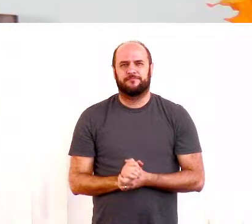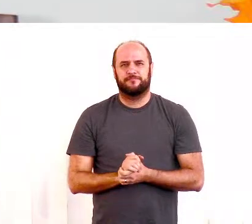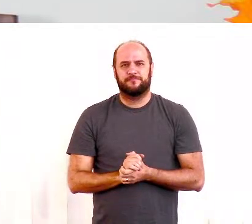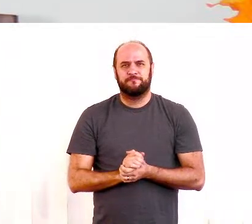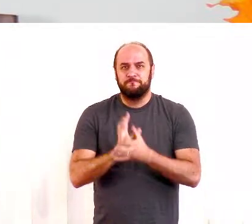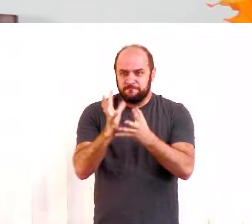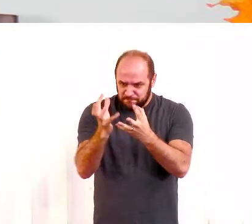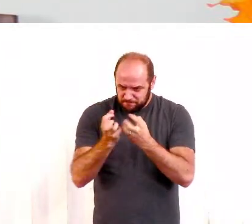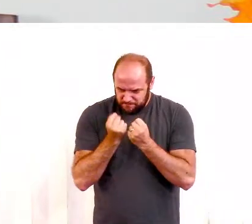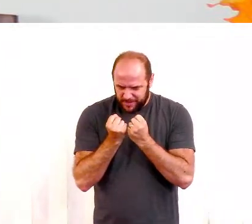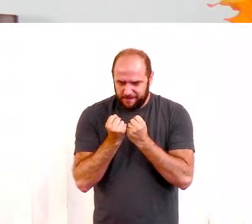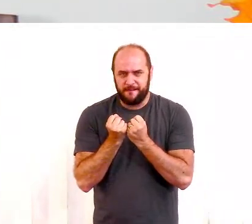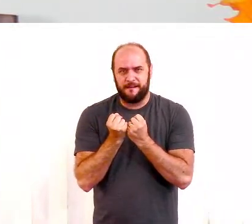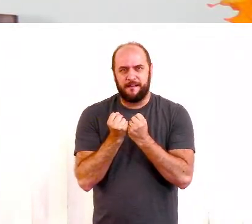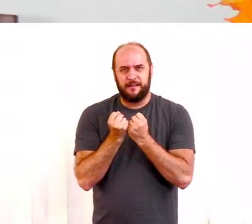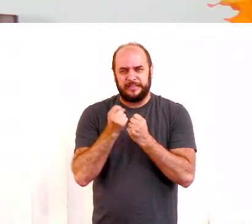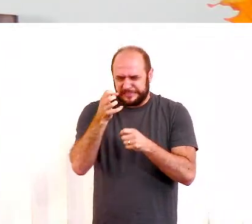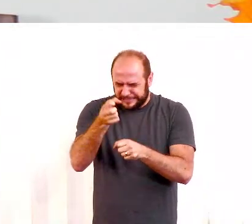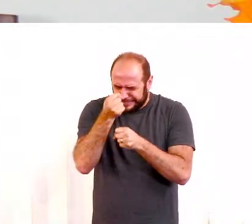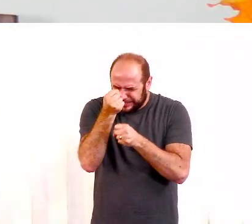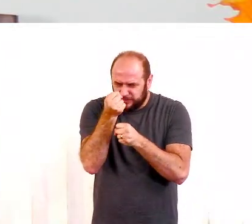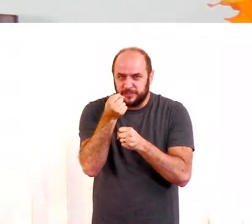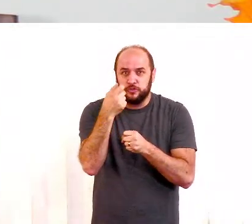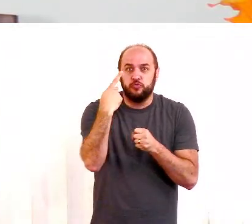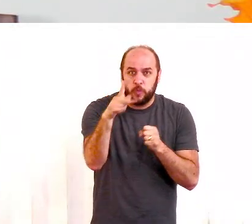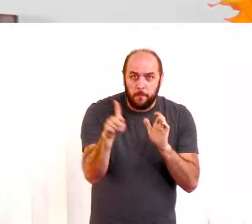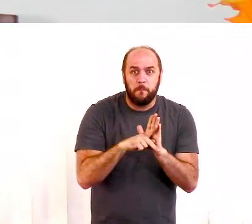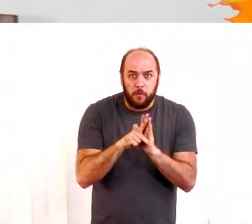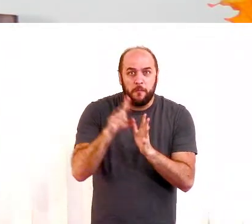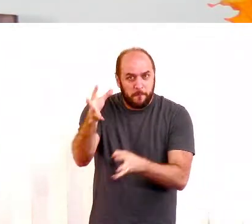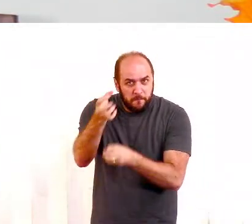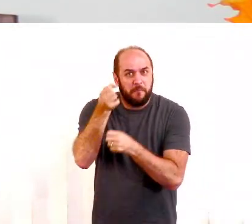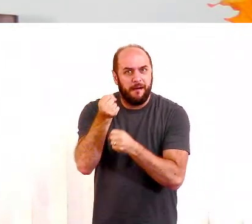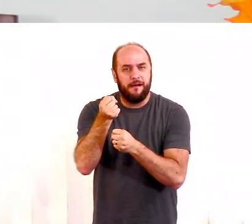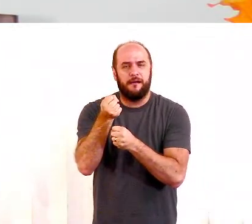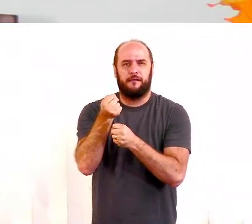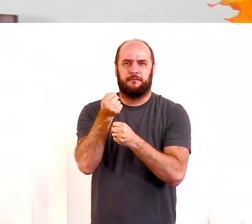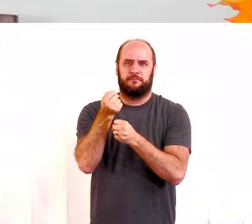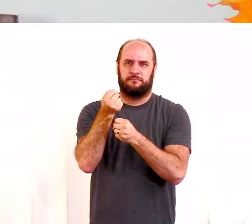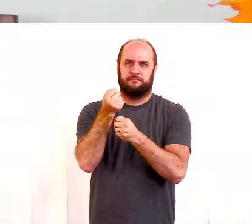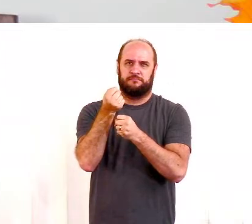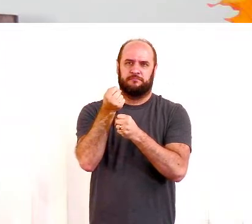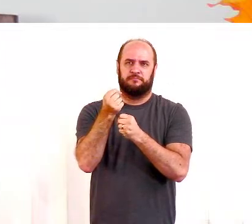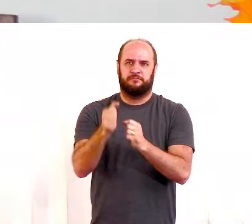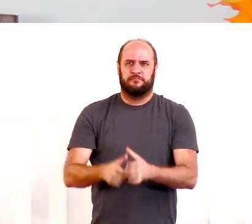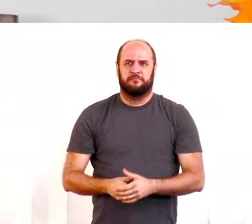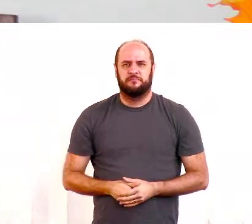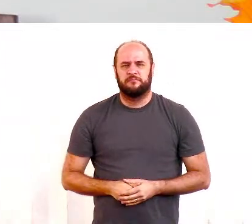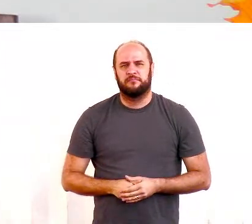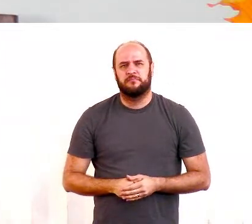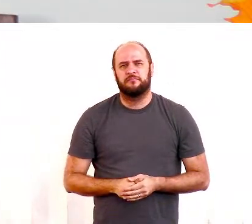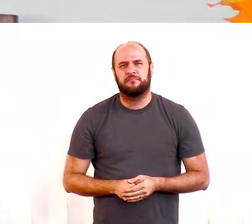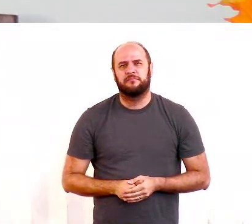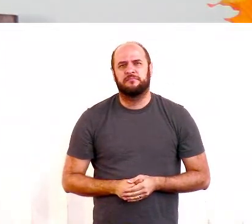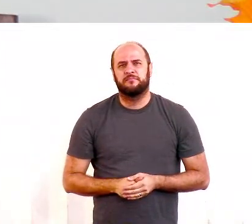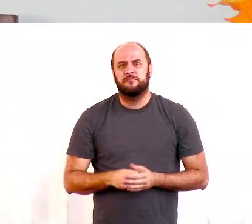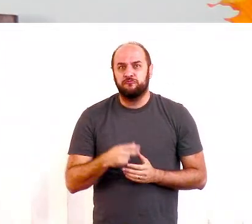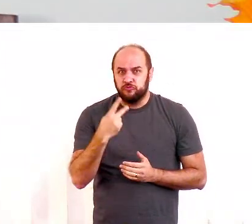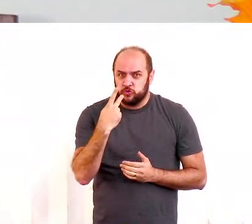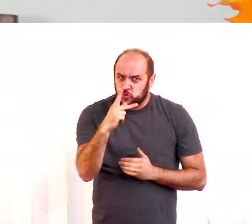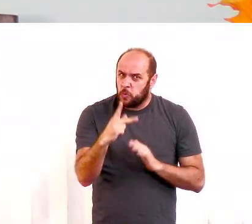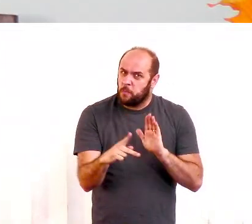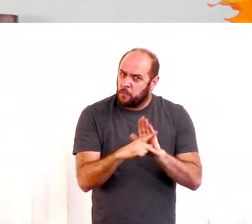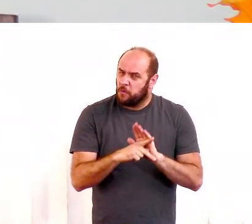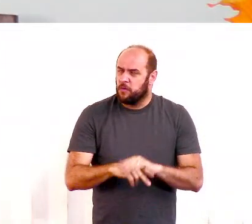Aproprie-se, pegue, é sua. Só não pega se não quer. É sua.